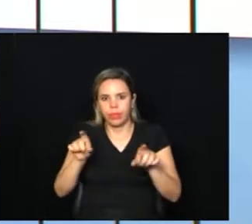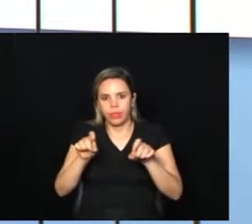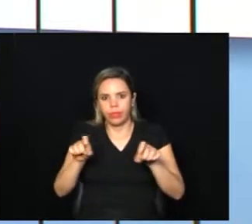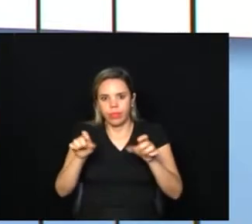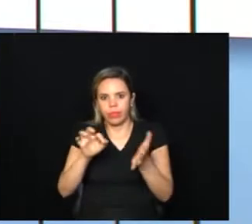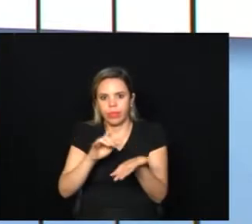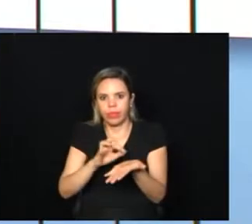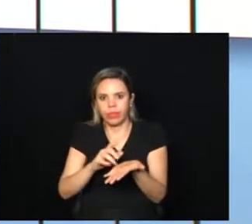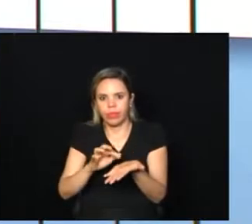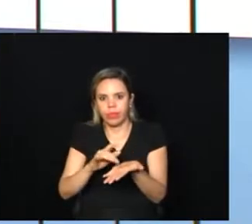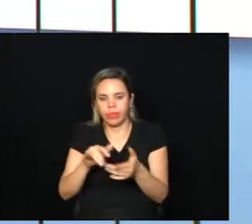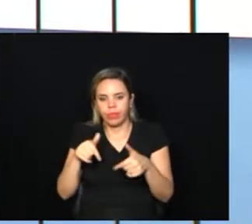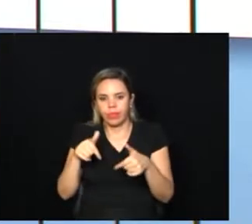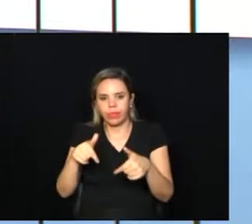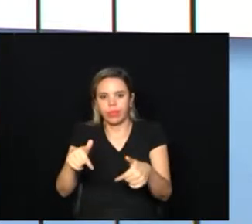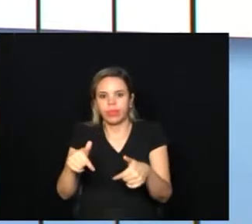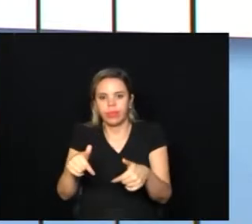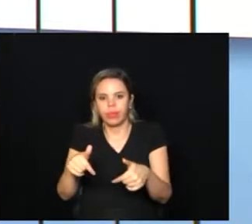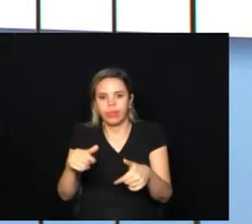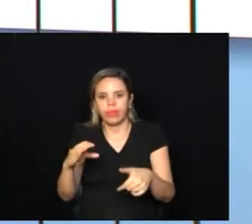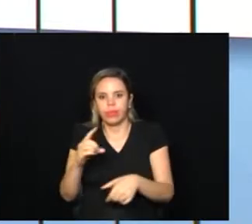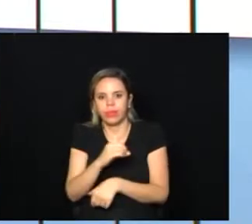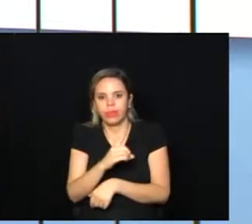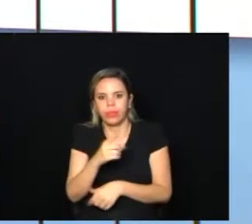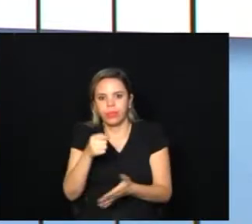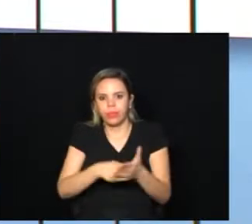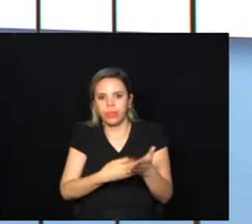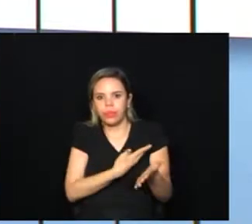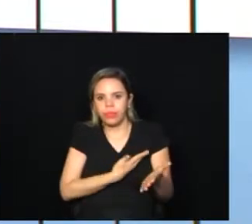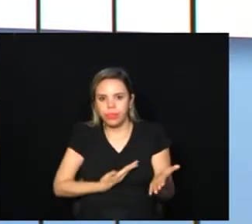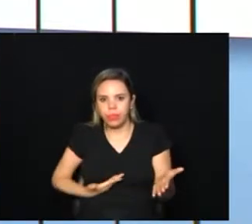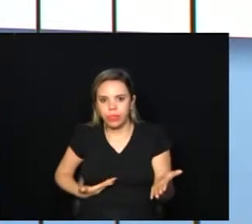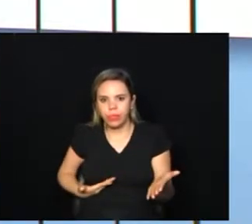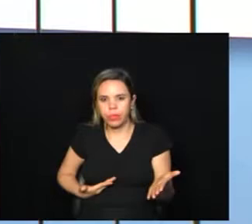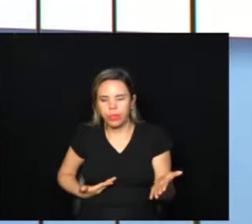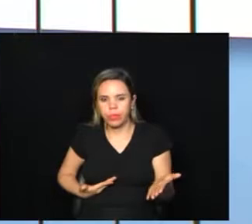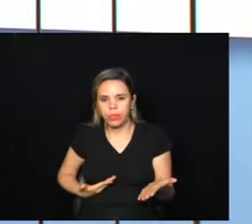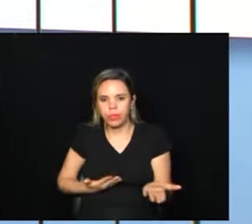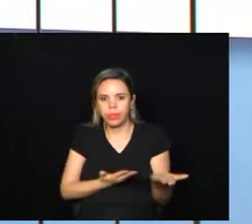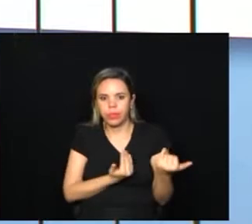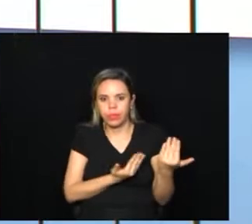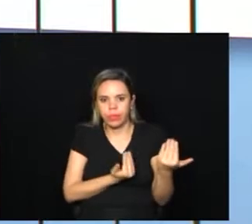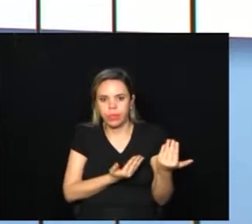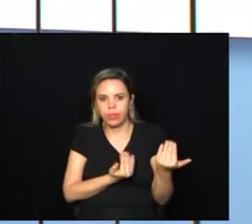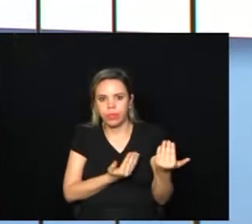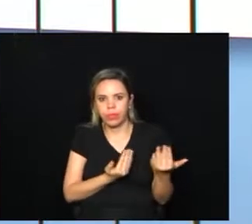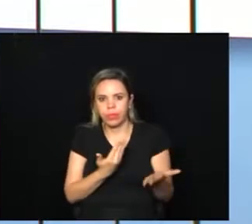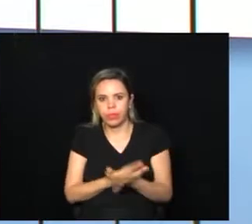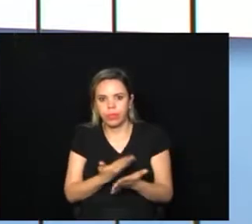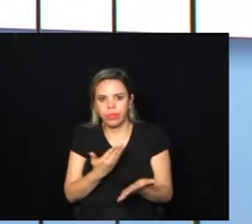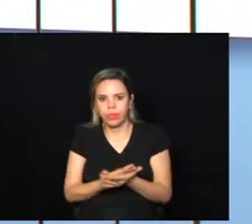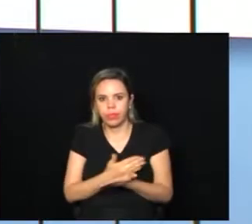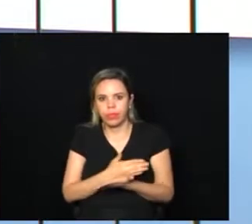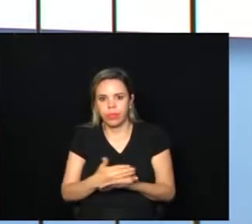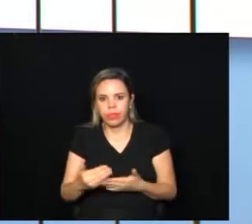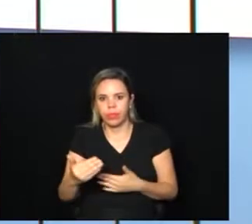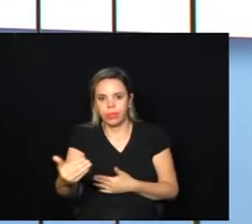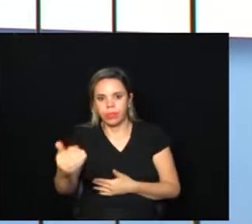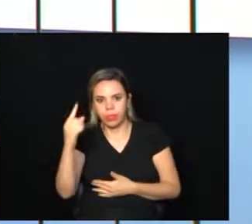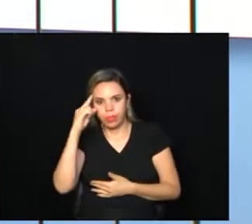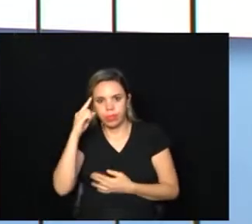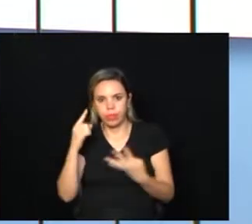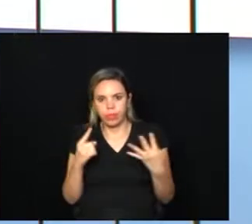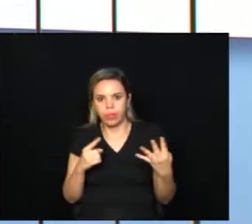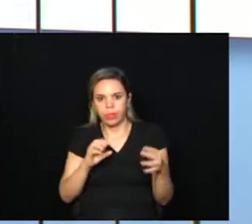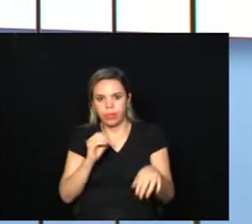celular. A iniciativa é da Coordenação de Políticas Públicas para a Juventude e as aulas começam no próximo dia